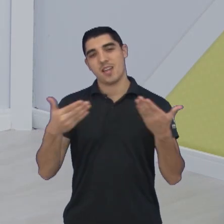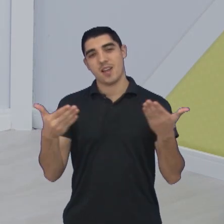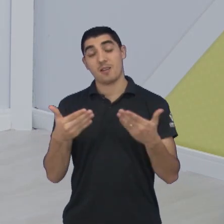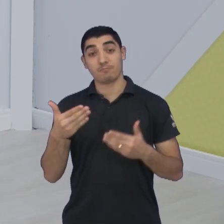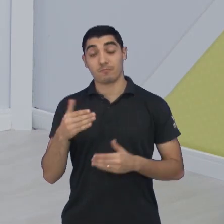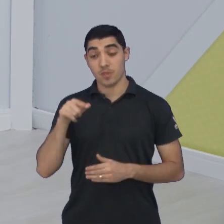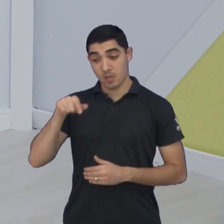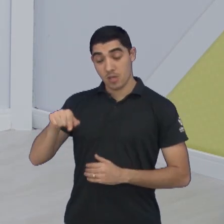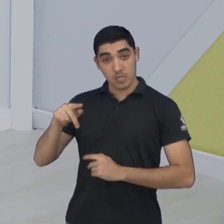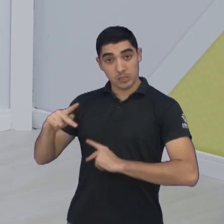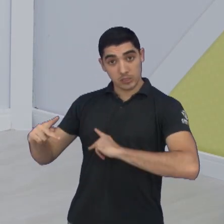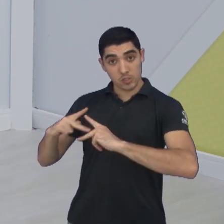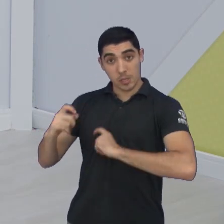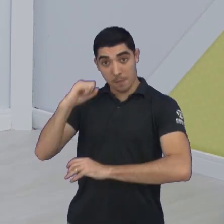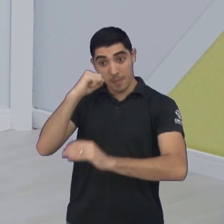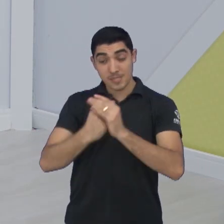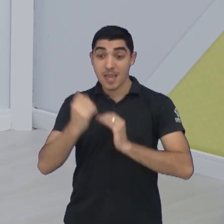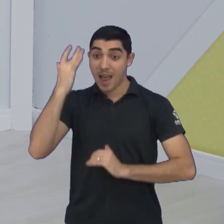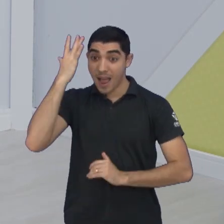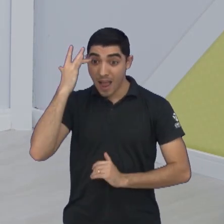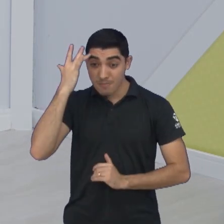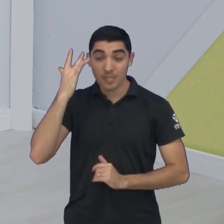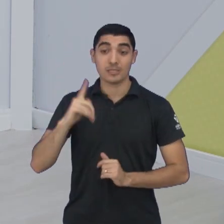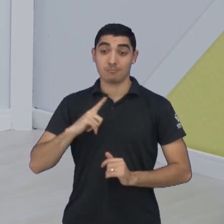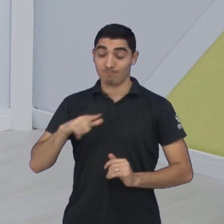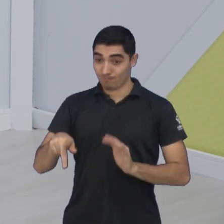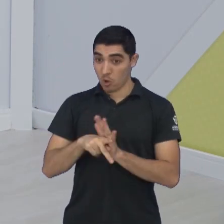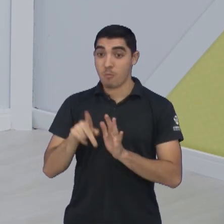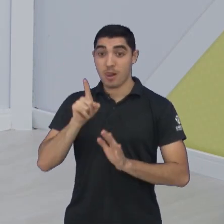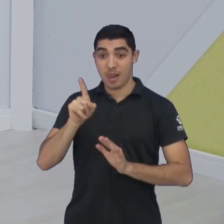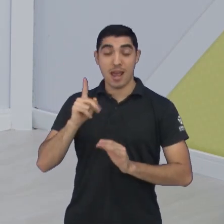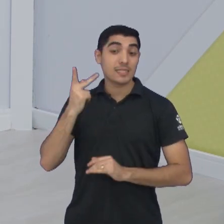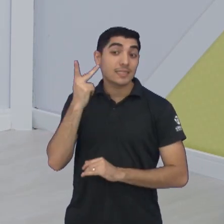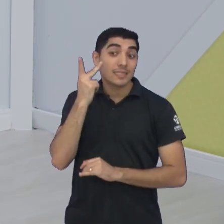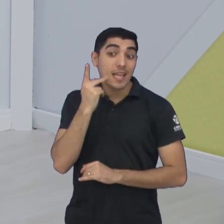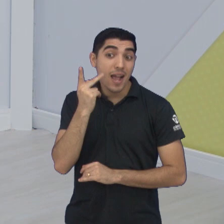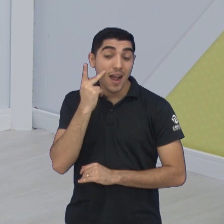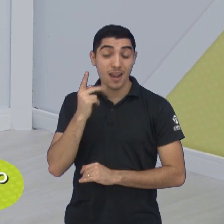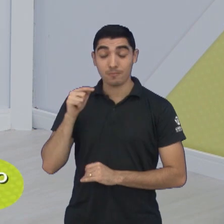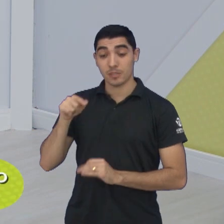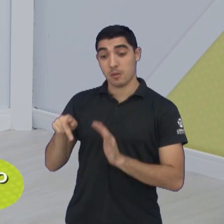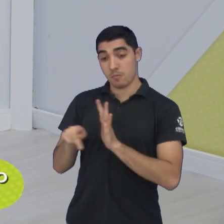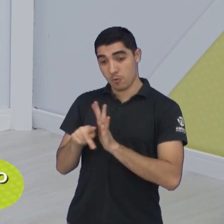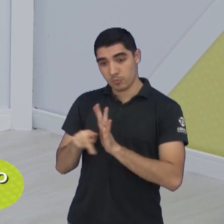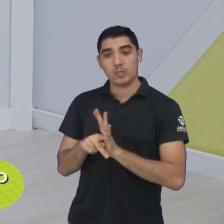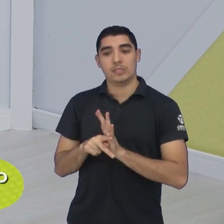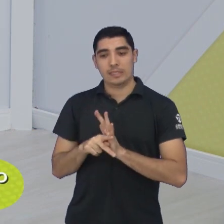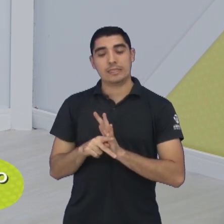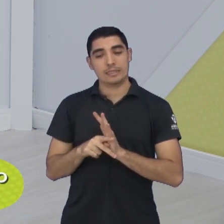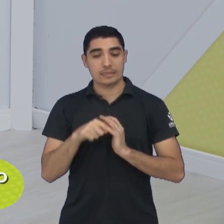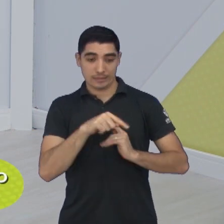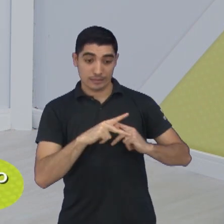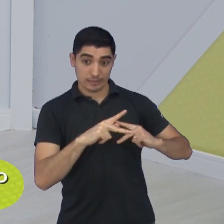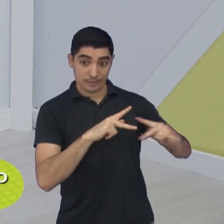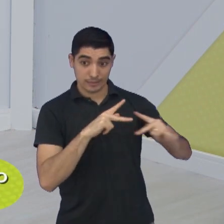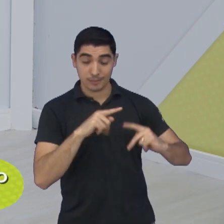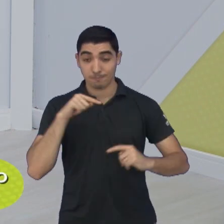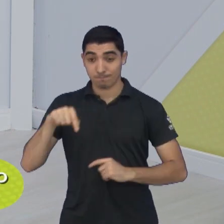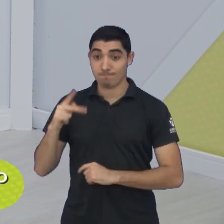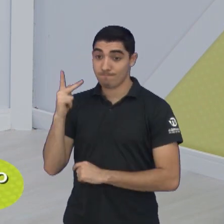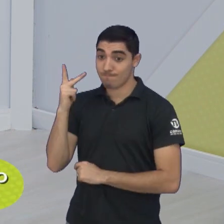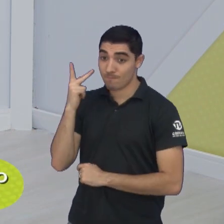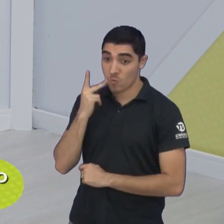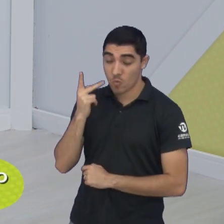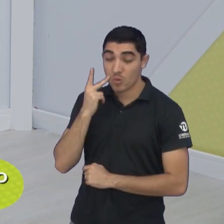Basquete, o São José Basquetebol tem decisão amanhã no estado do Ceará. O time precisa vencer o Fortaleza para empatar a série de oitavas de final do